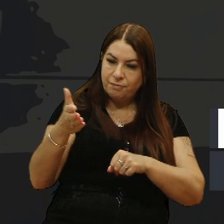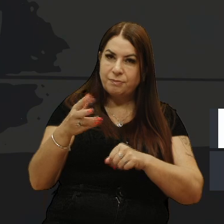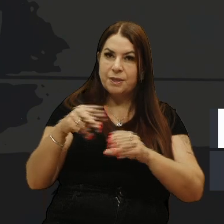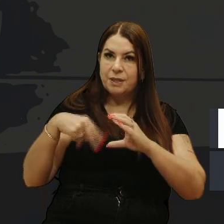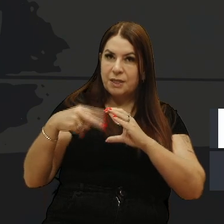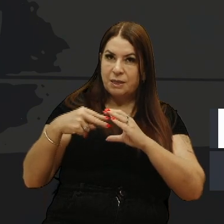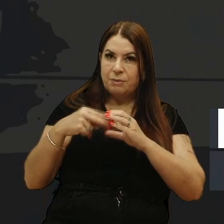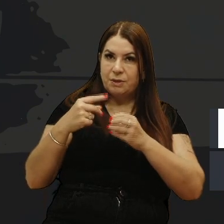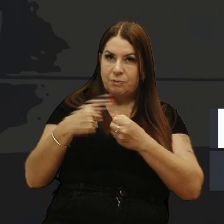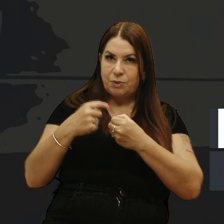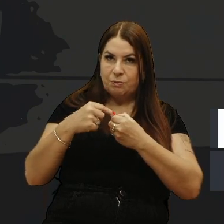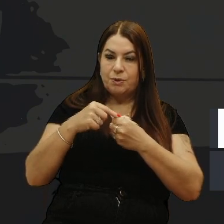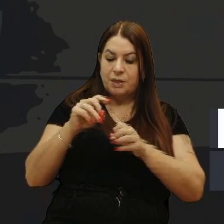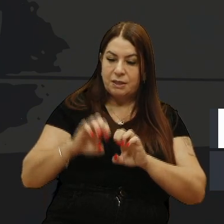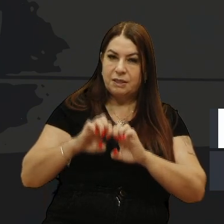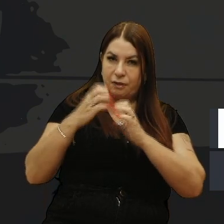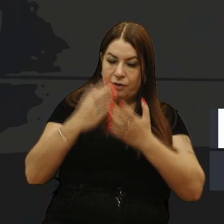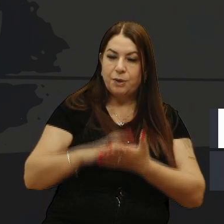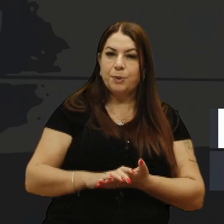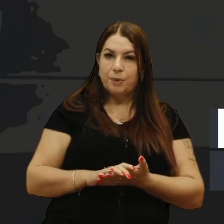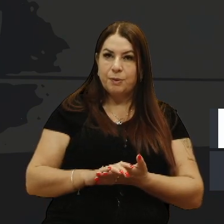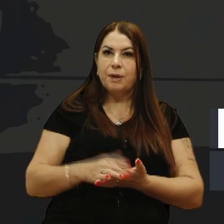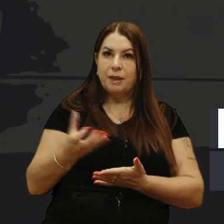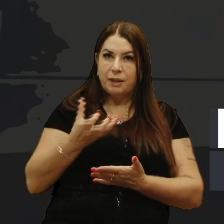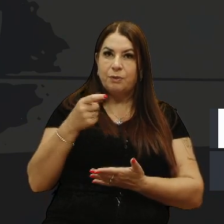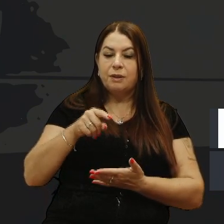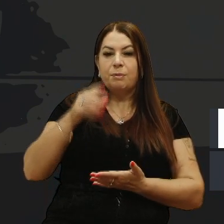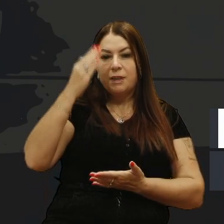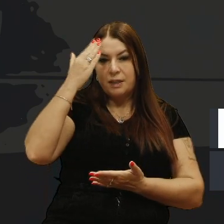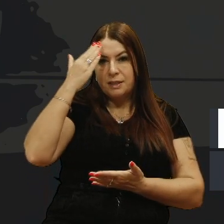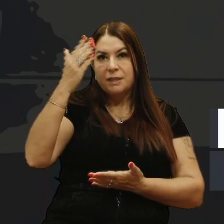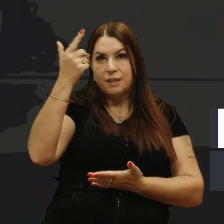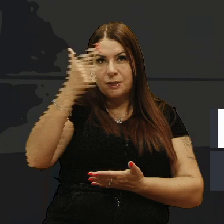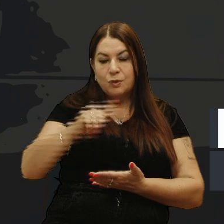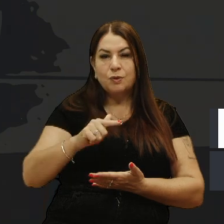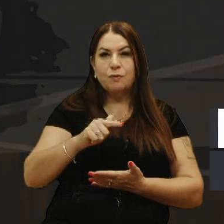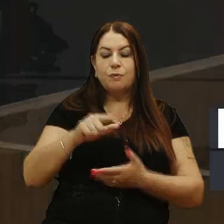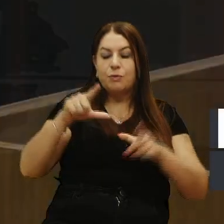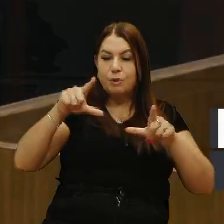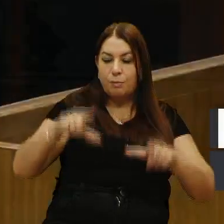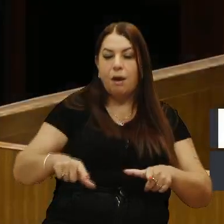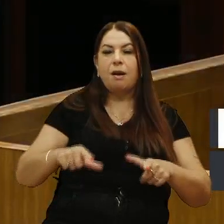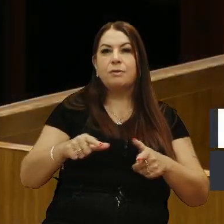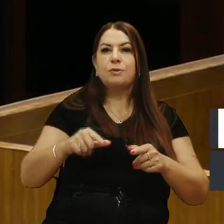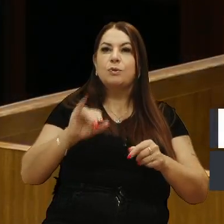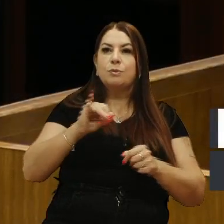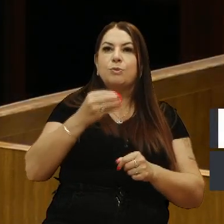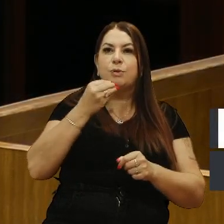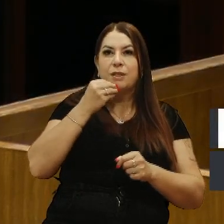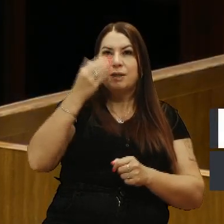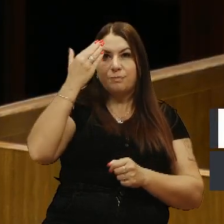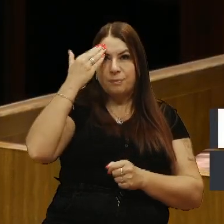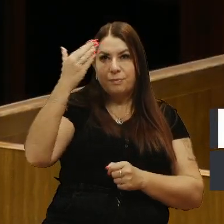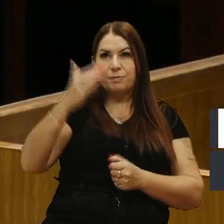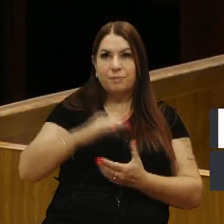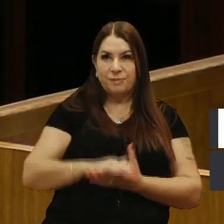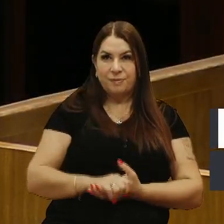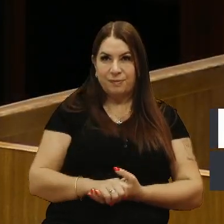Legislativo Municipal nesse evento, e quero aqui agradecer mais uma vez por esse espaço, por essa oportunidade. Muito obrigada.